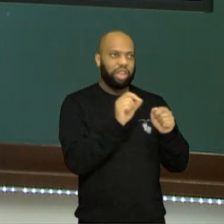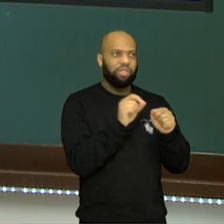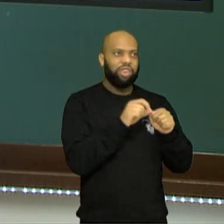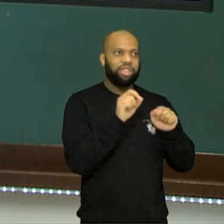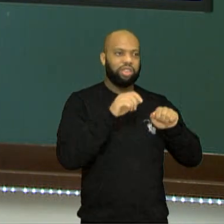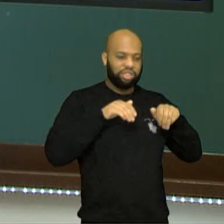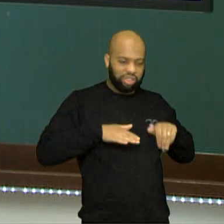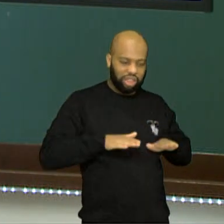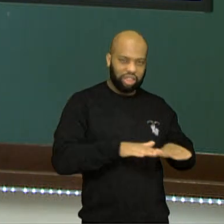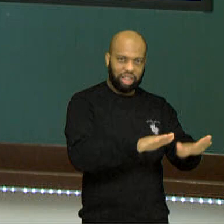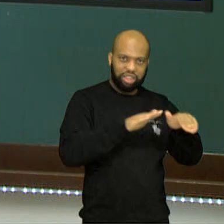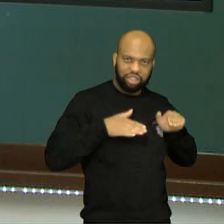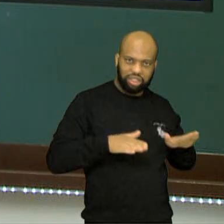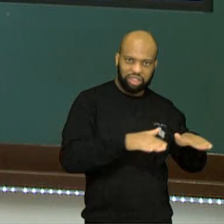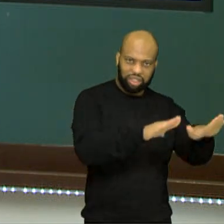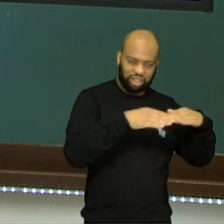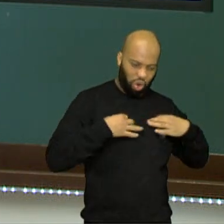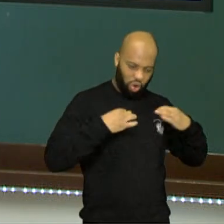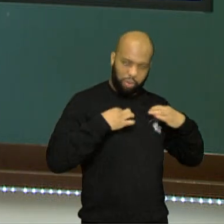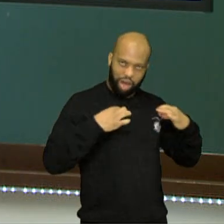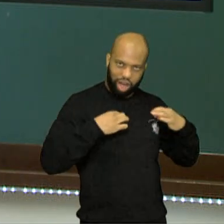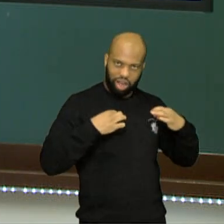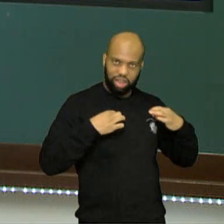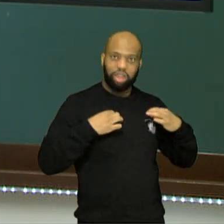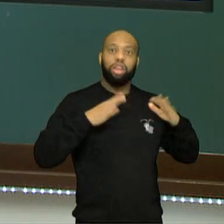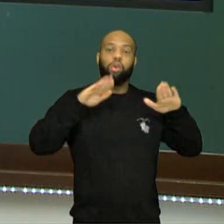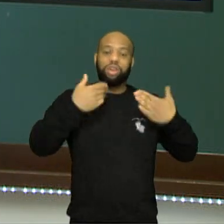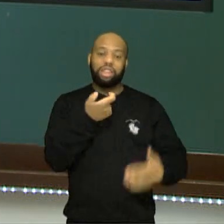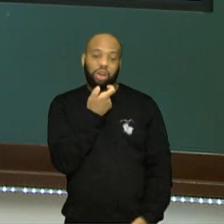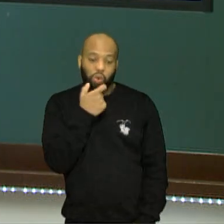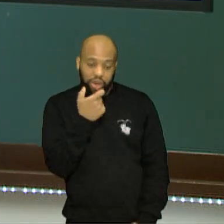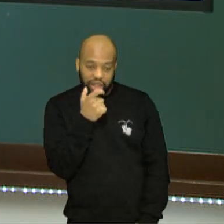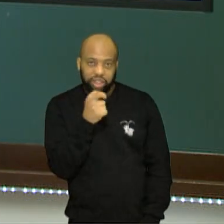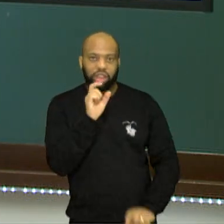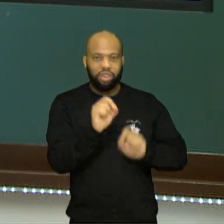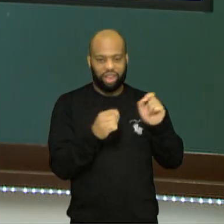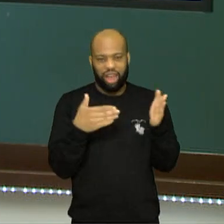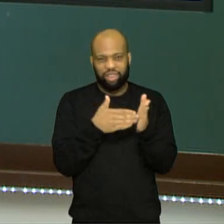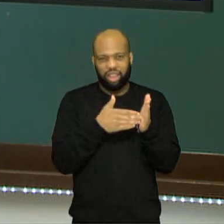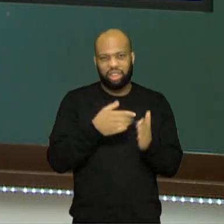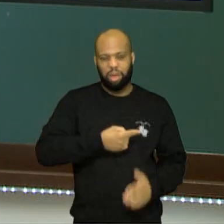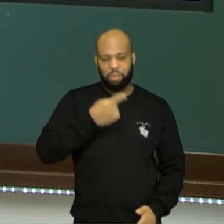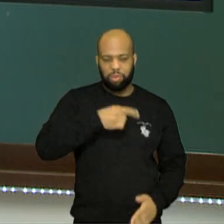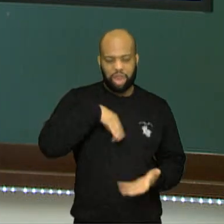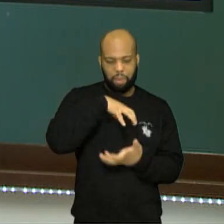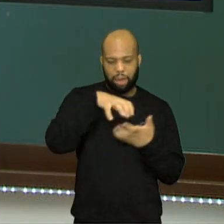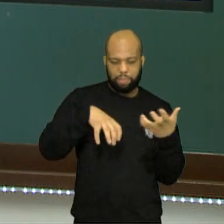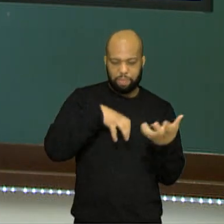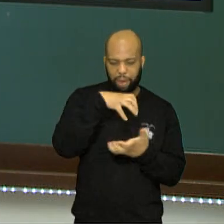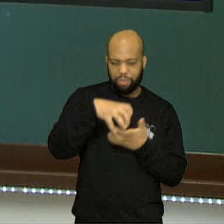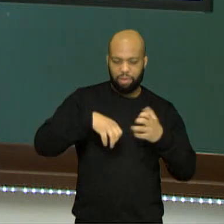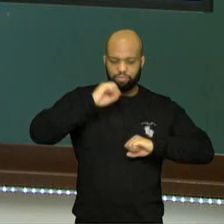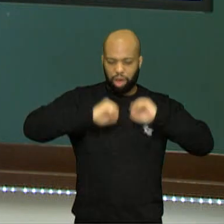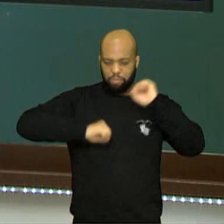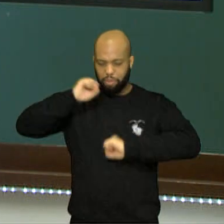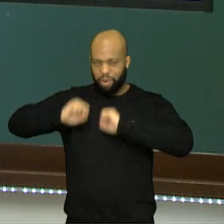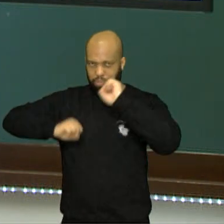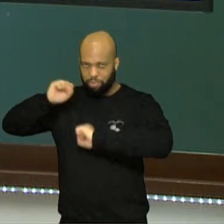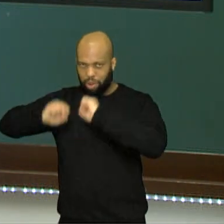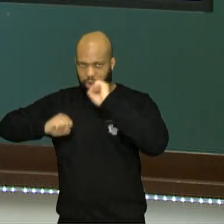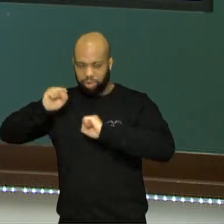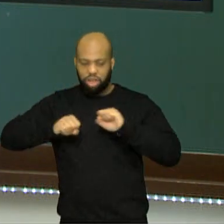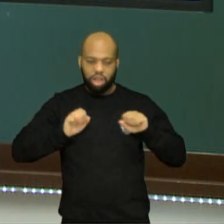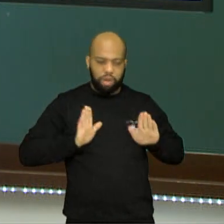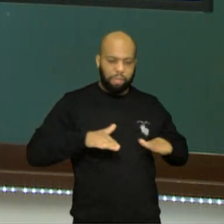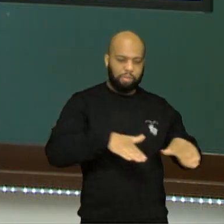de lã na região de Flanders. E a Inglaterra, como a gente sabe, até na primeira Revolução Industrial, ela era muito produtora de